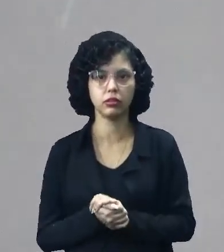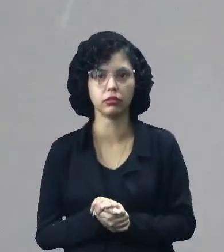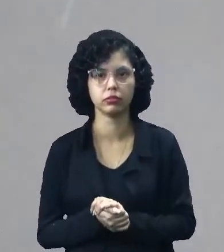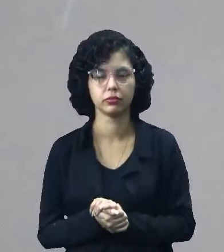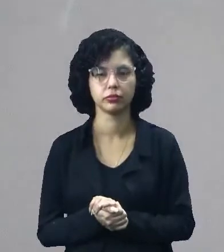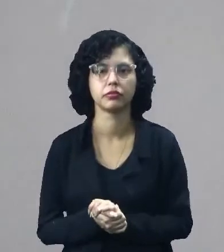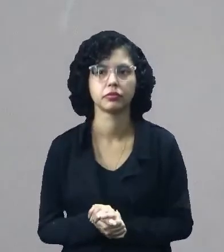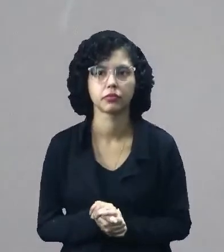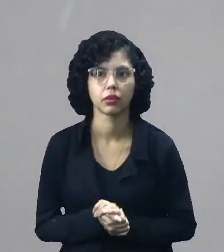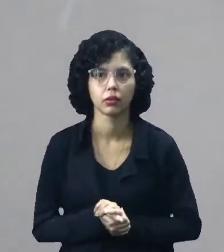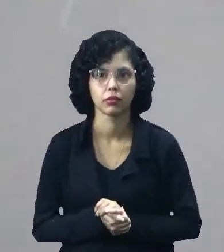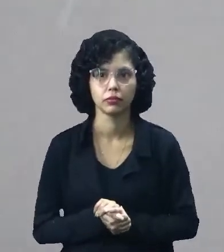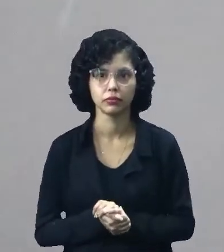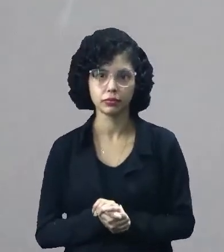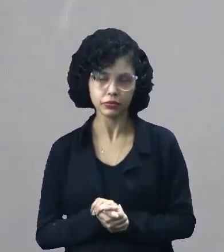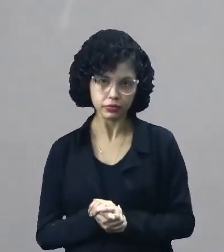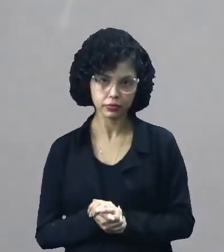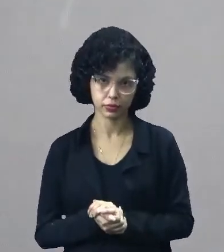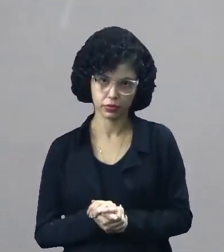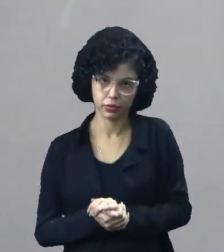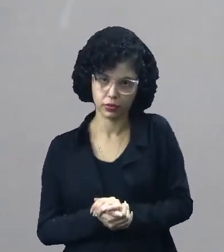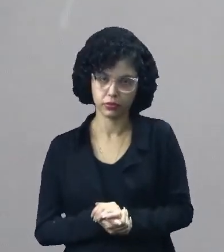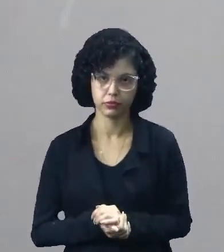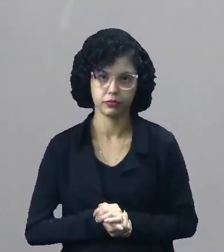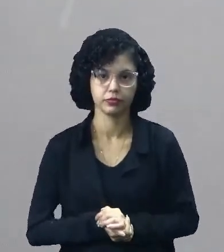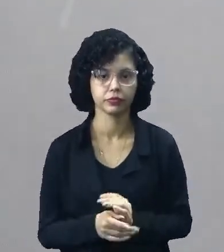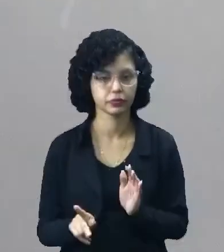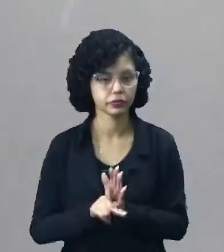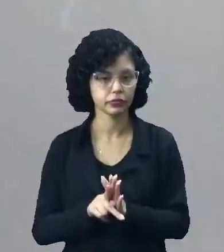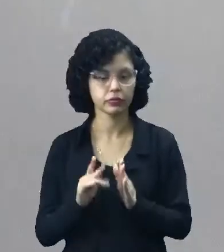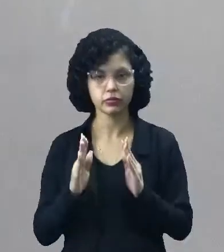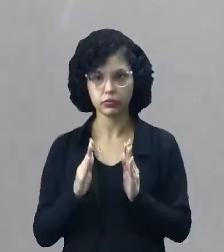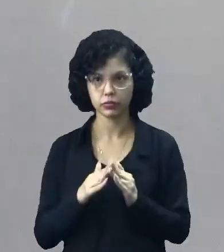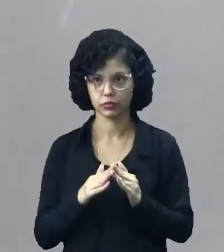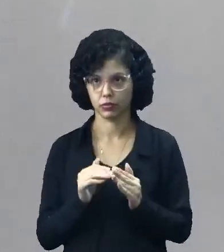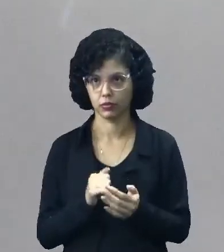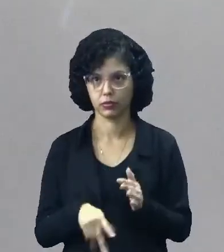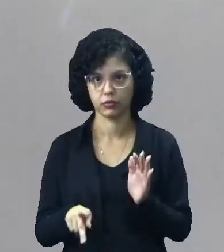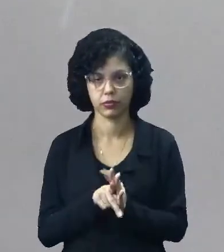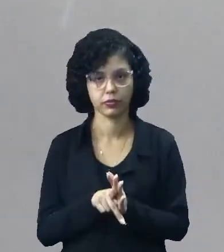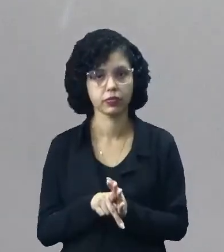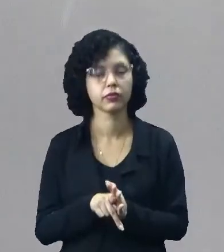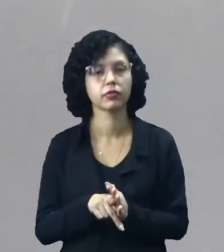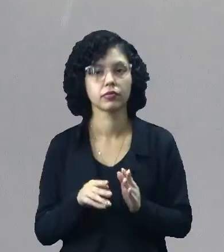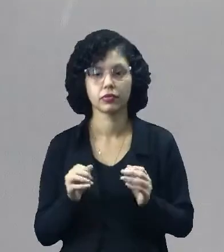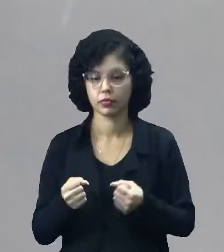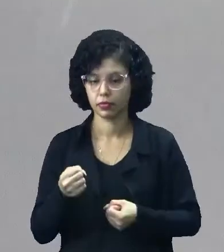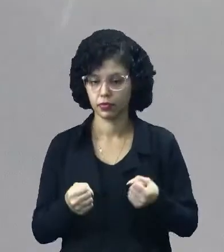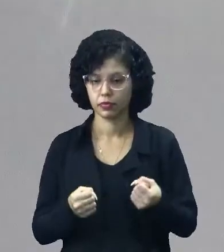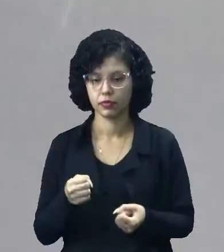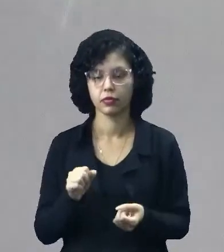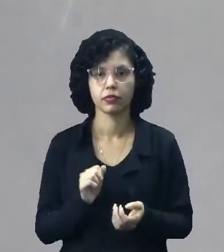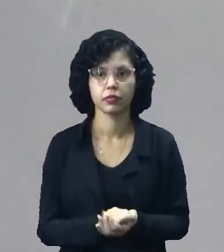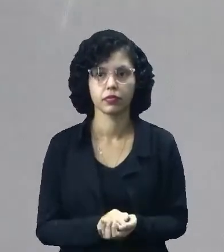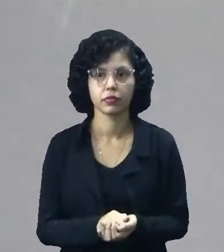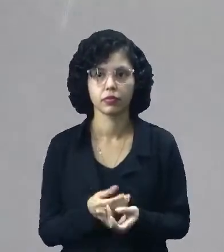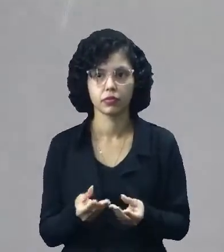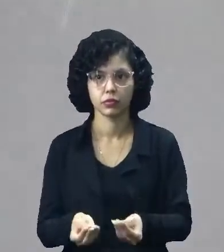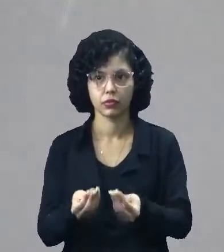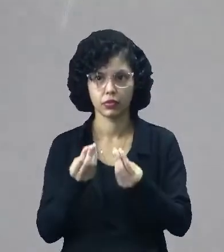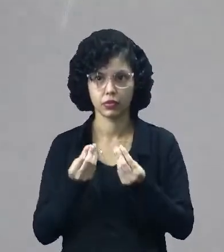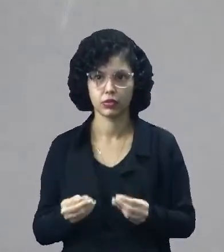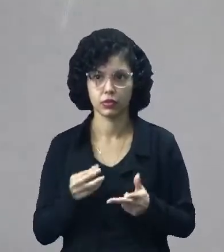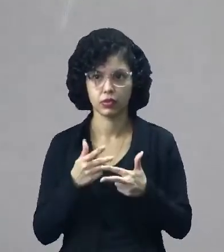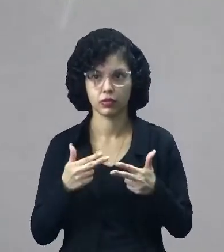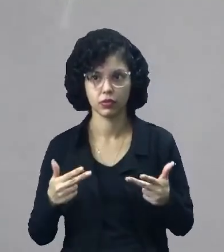você adquire bens, todo mundo trabalha para adquirir a sua própria casa, para ter o seu próprio carro, para ter os seus bens de consumo, né,